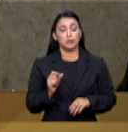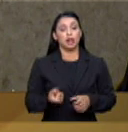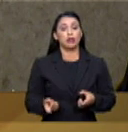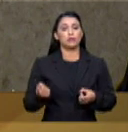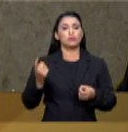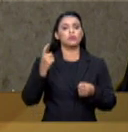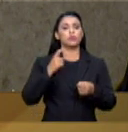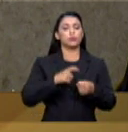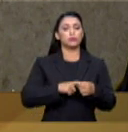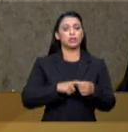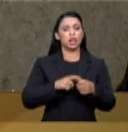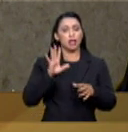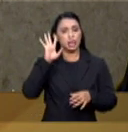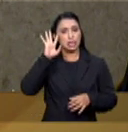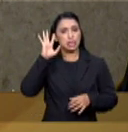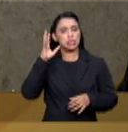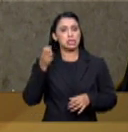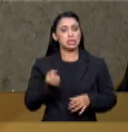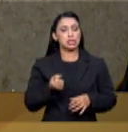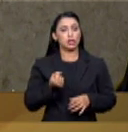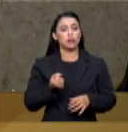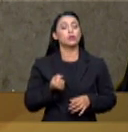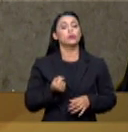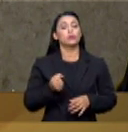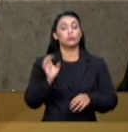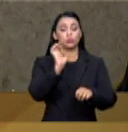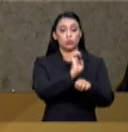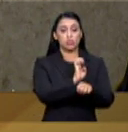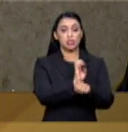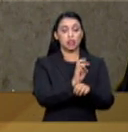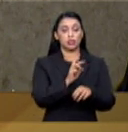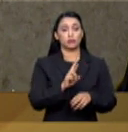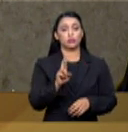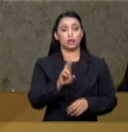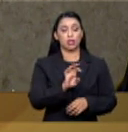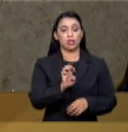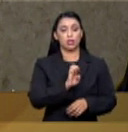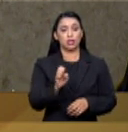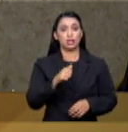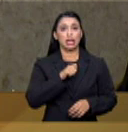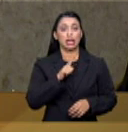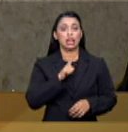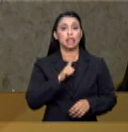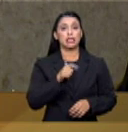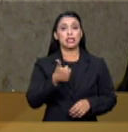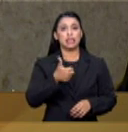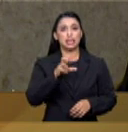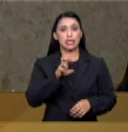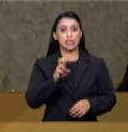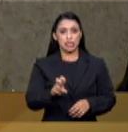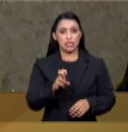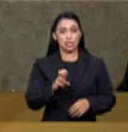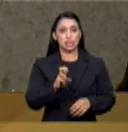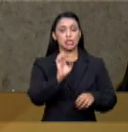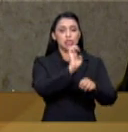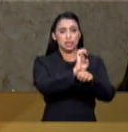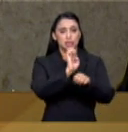rescindir decisão proferida pelo juiz estadual. É o recurso, tem 15 casos sobre estados, recurso